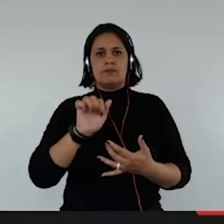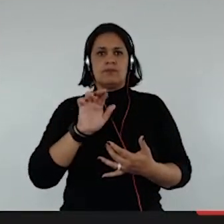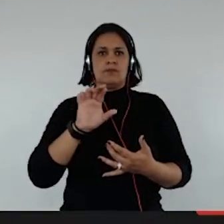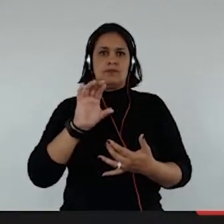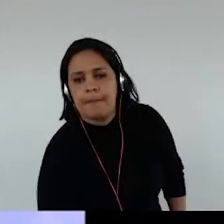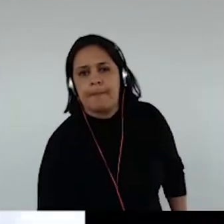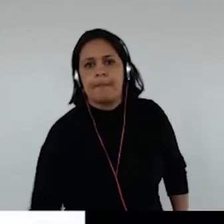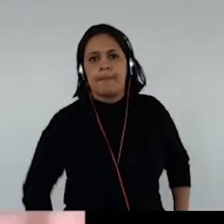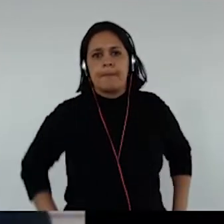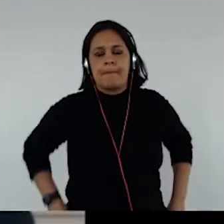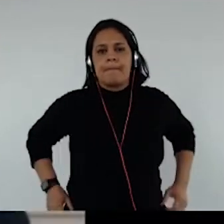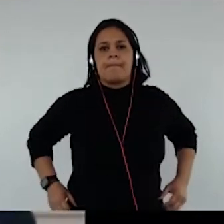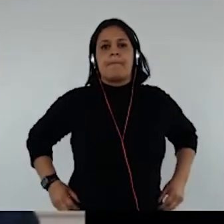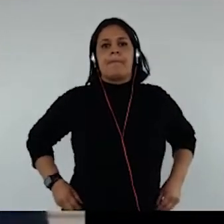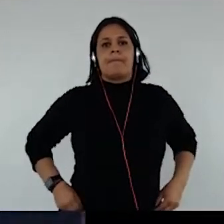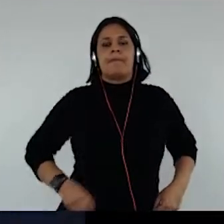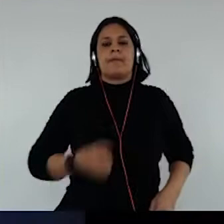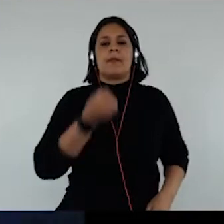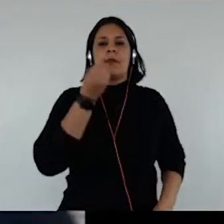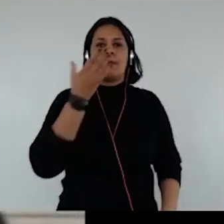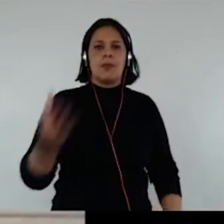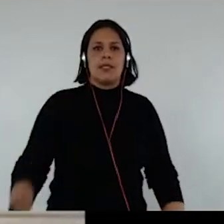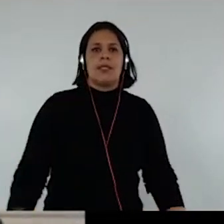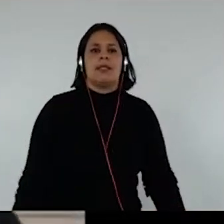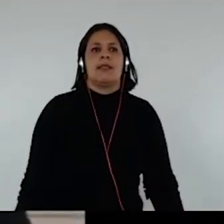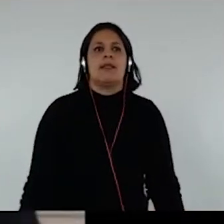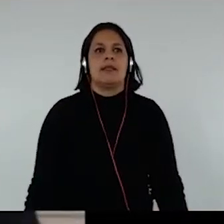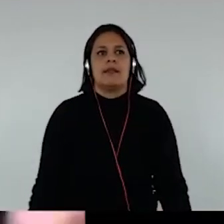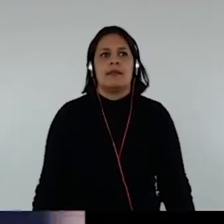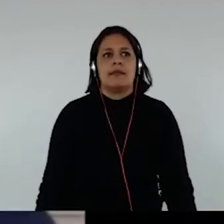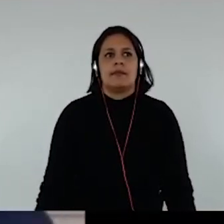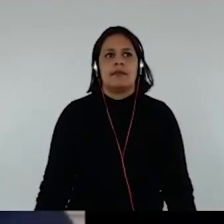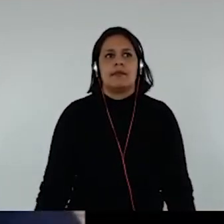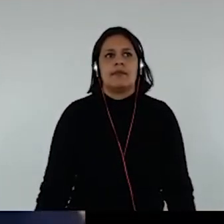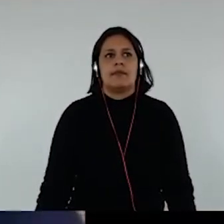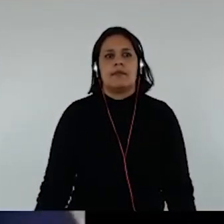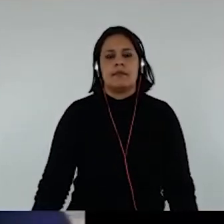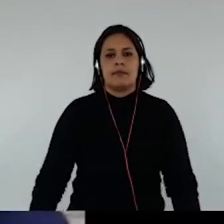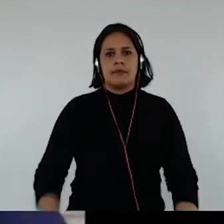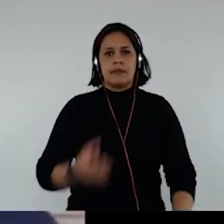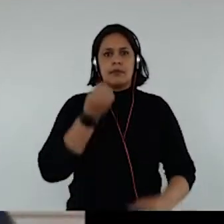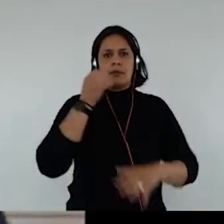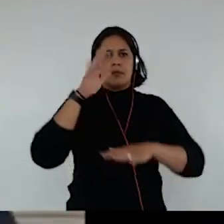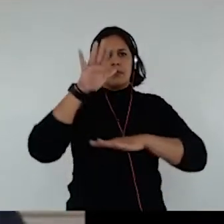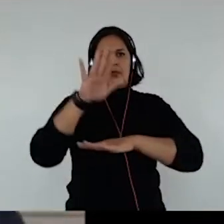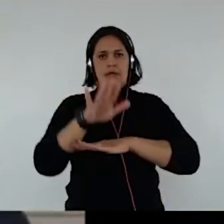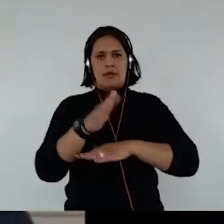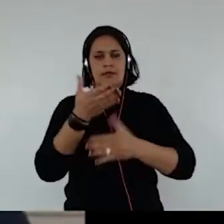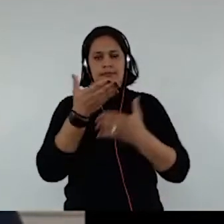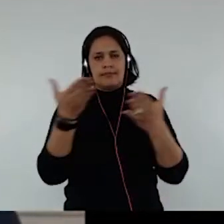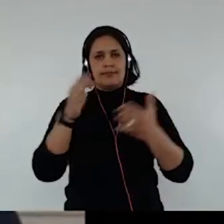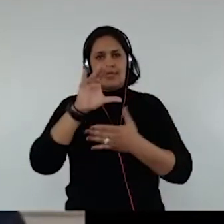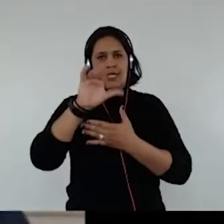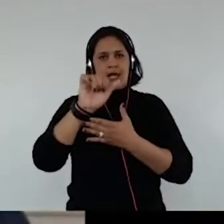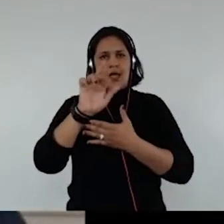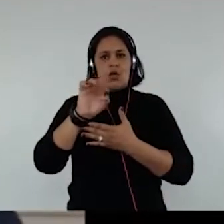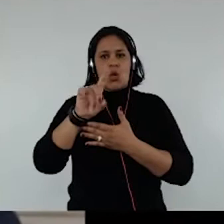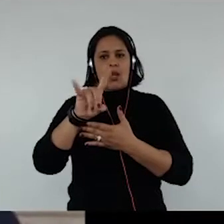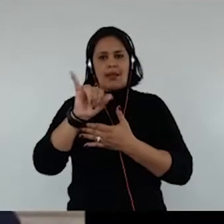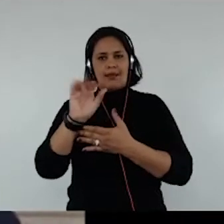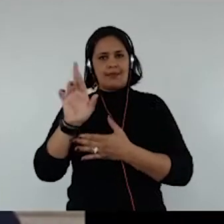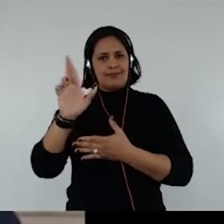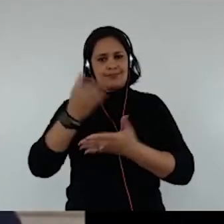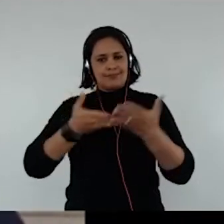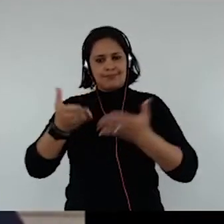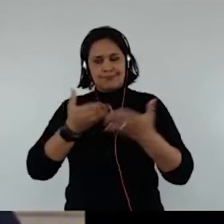Aurélio. Boa tarde, Caroline, moderadora desse painel, Repercussões Jurídicas e Sociais da Pandemia.